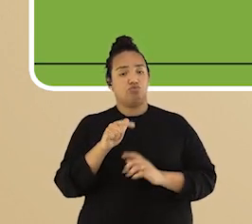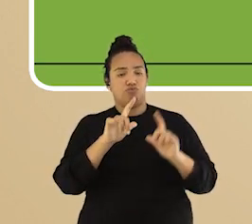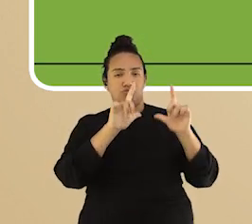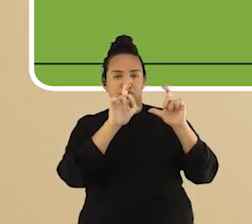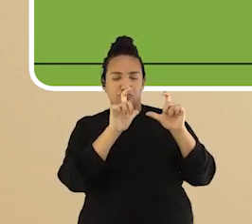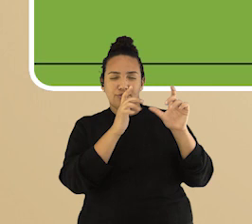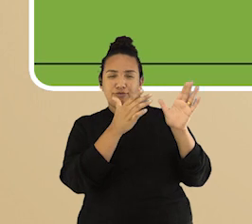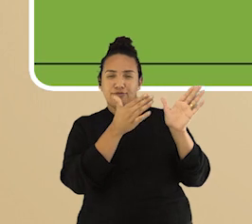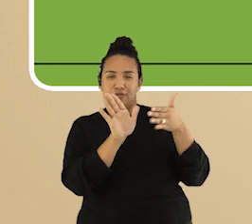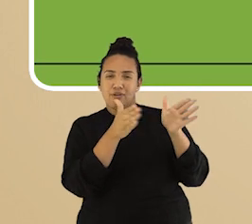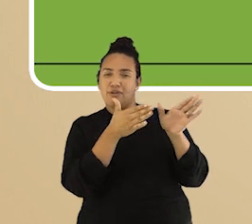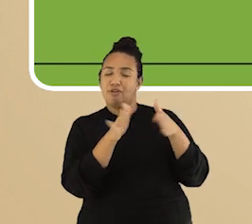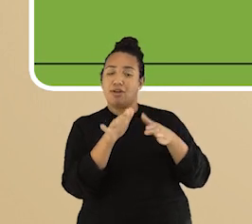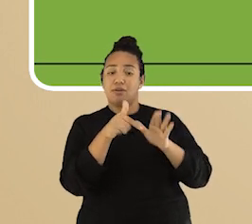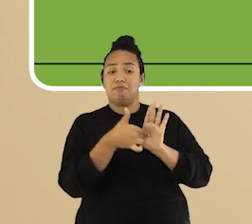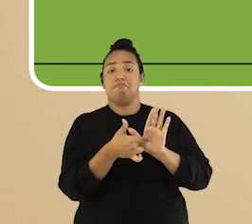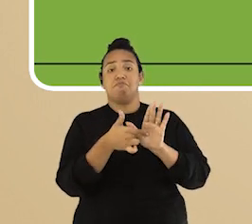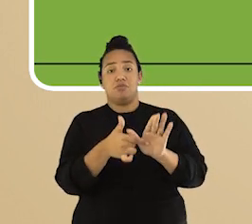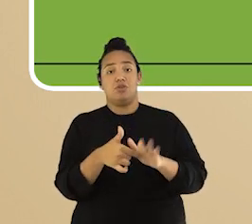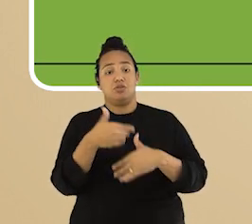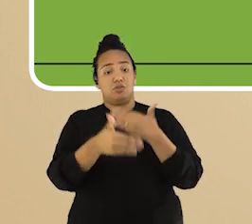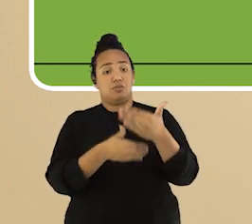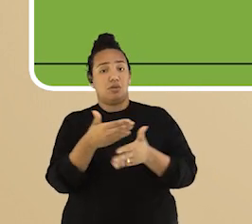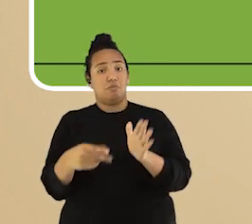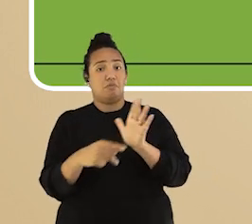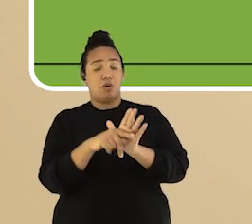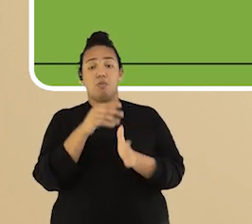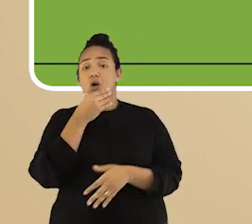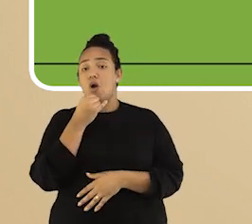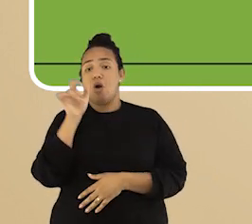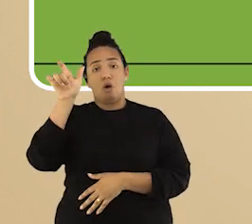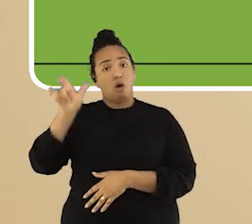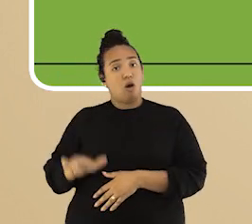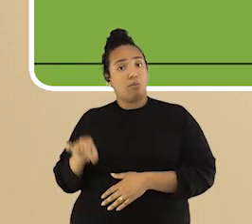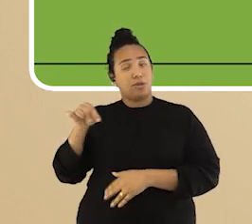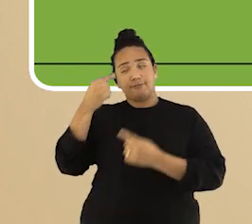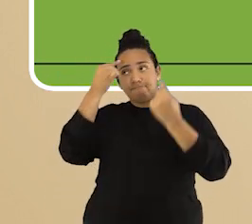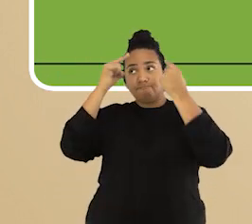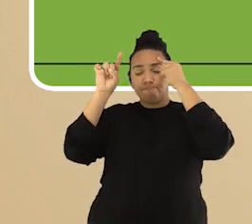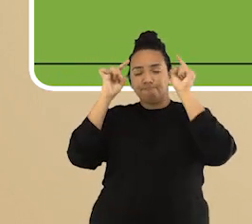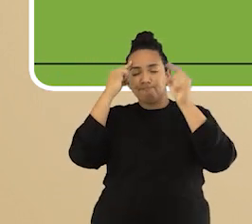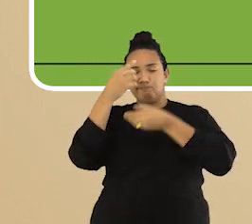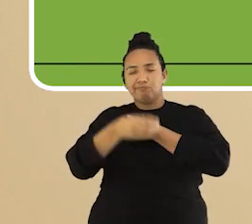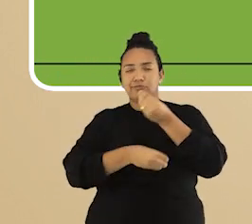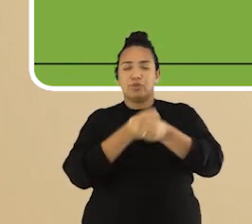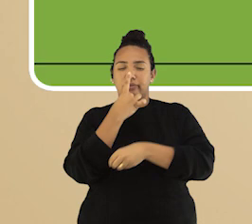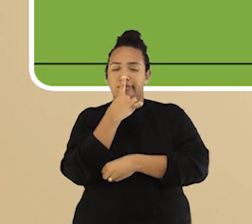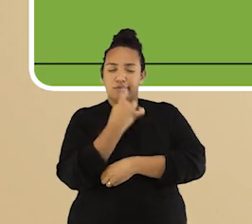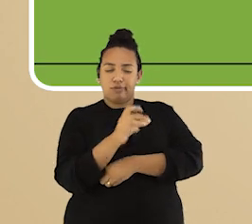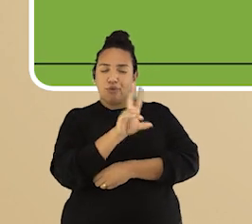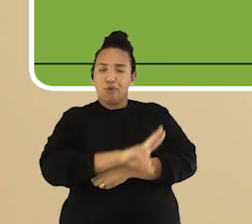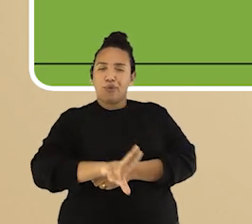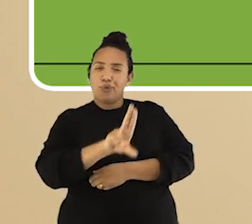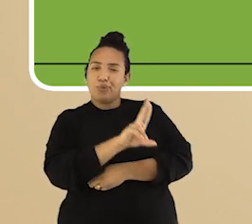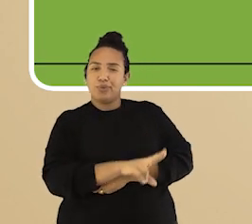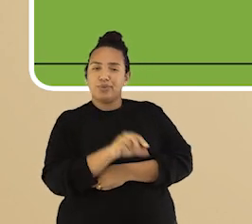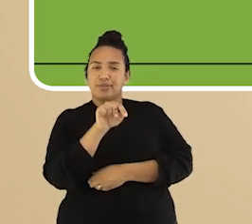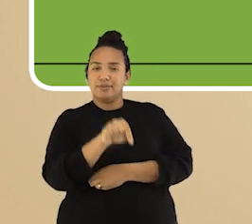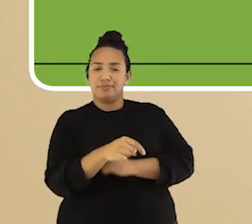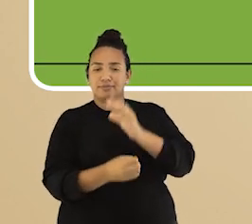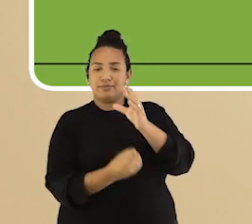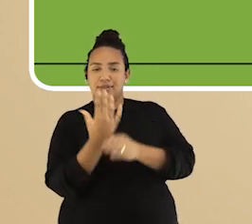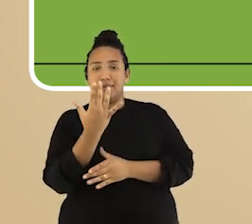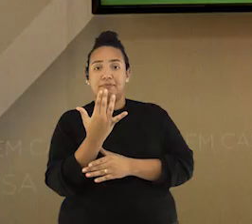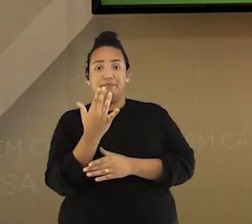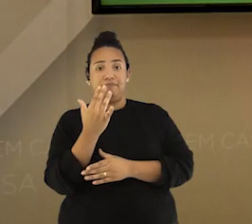e apresenta o seu processo criativo e a sua relação com a comunidade próxima de um aterro sanitário do Rio